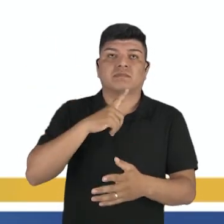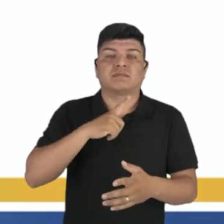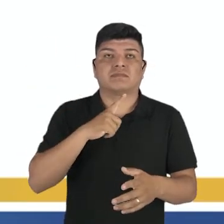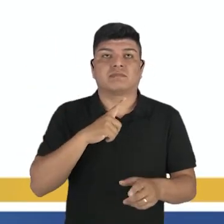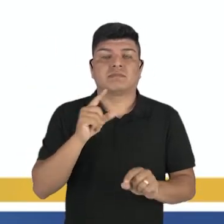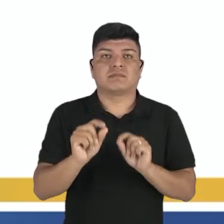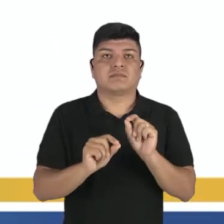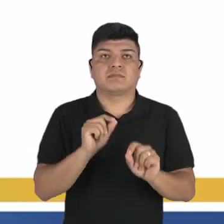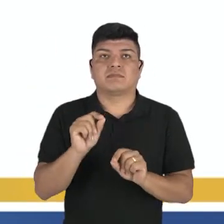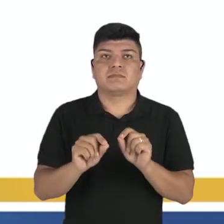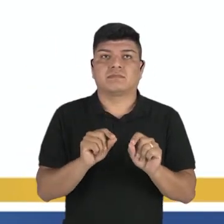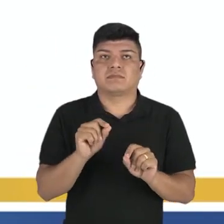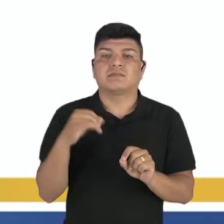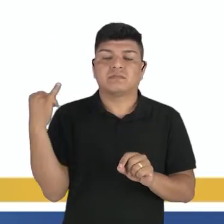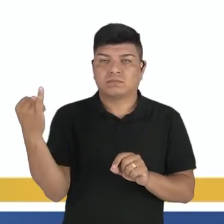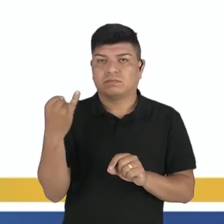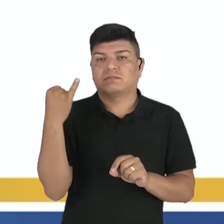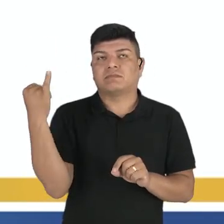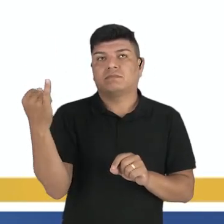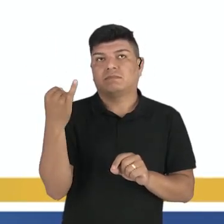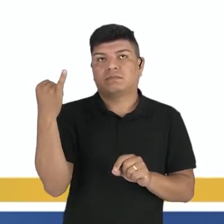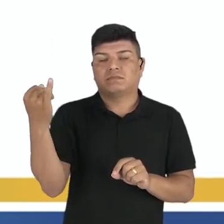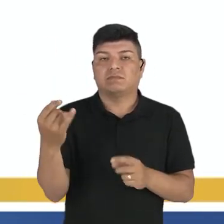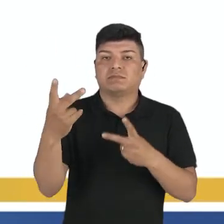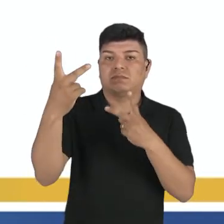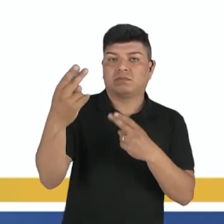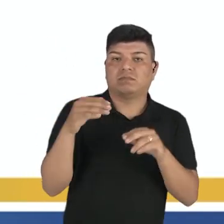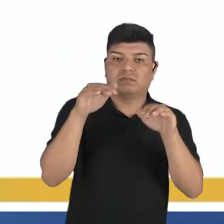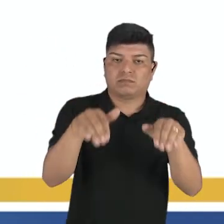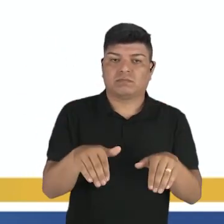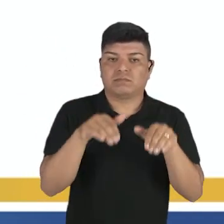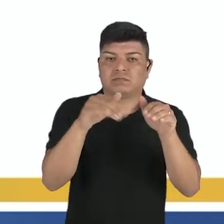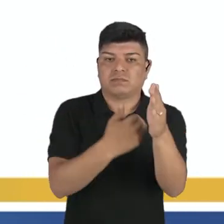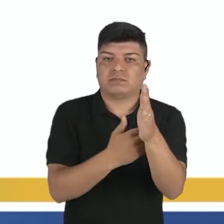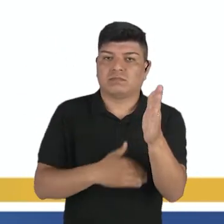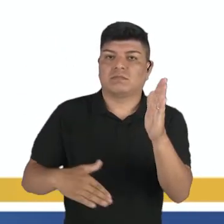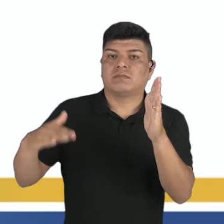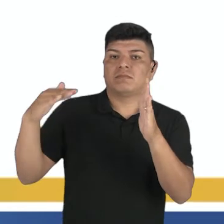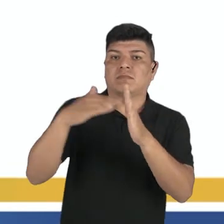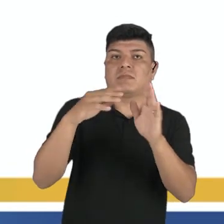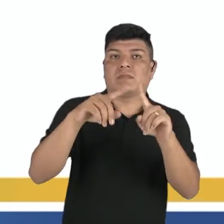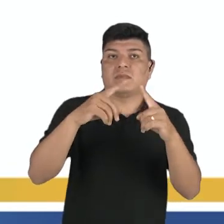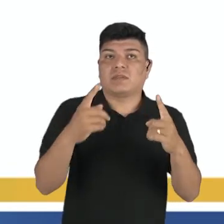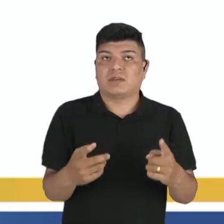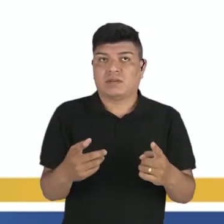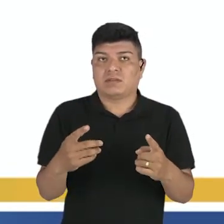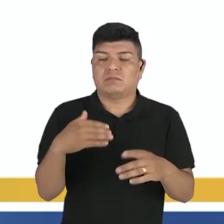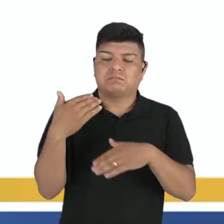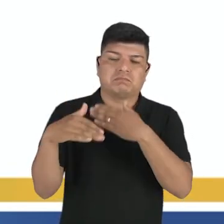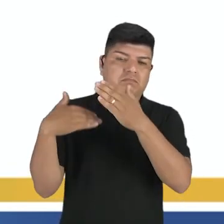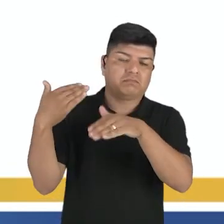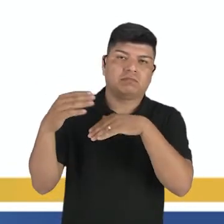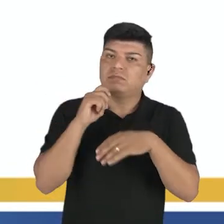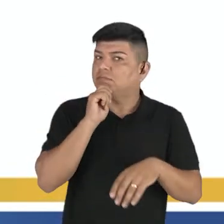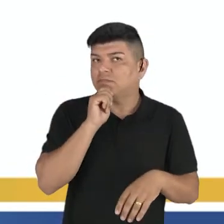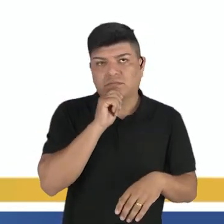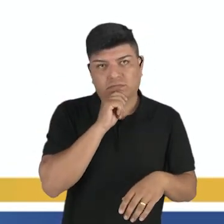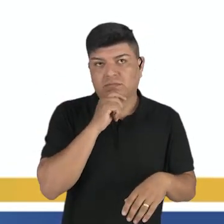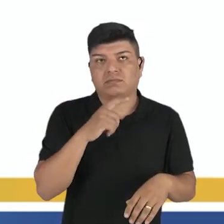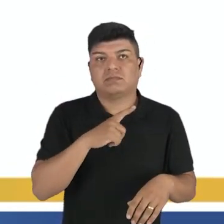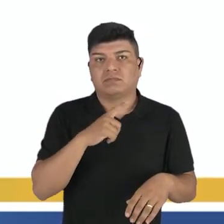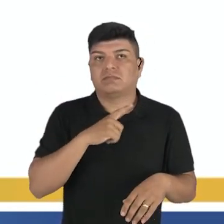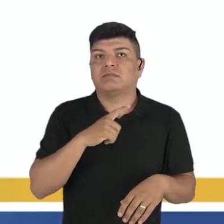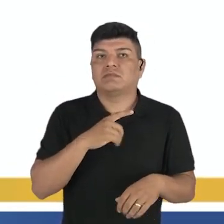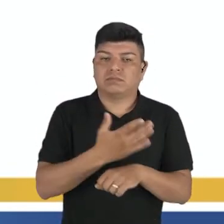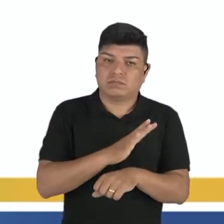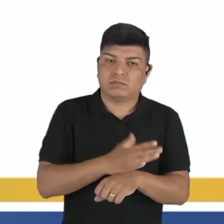eles também têm uma certa importância, não tanto quanto a Austrália e Nova Zelândia, mas eles, por não serem tão desenvolvidos, eles têm as